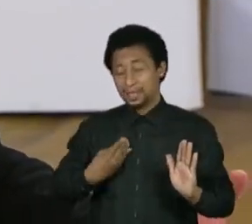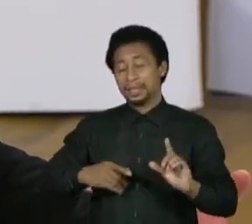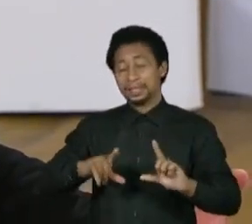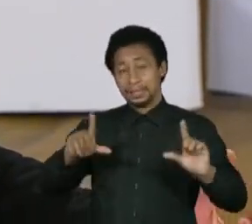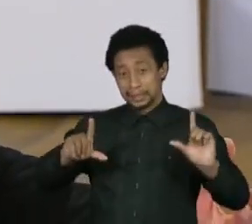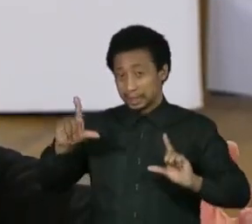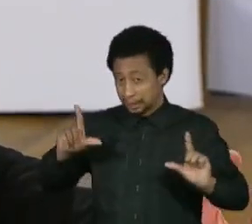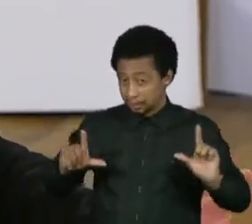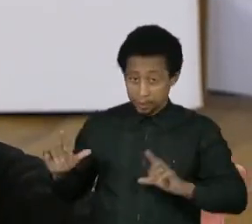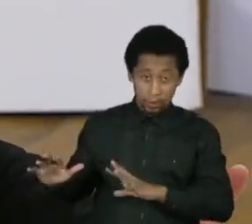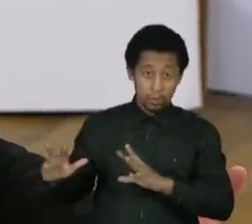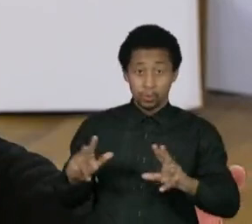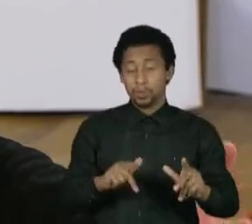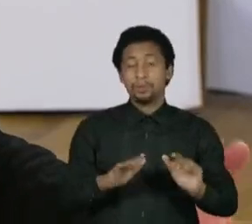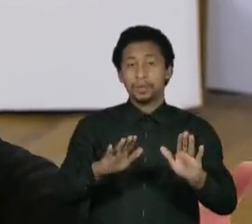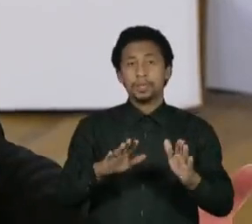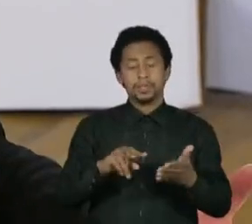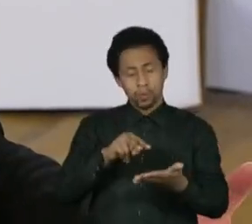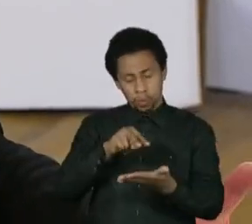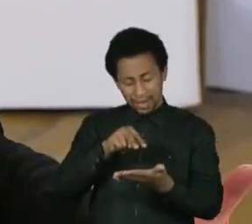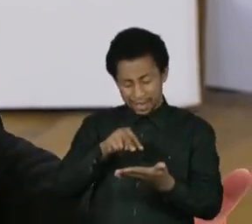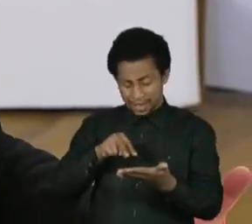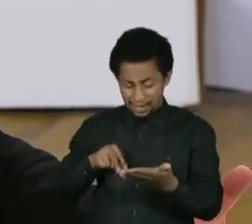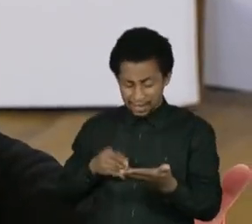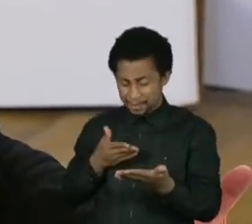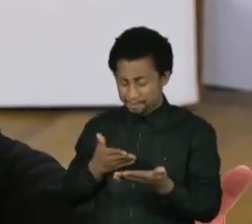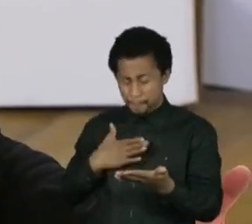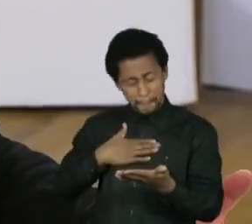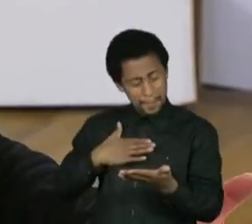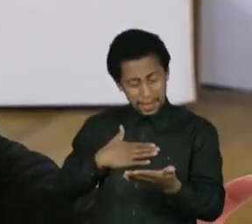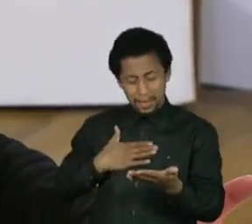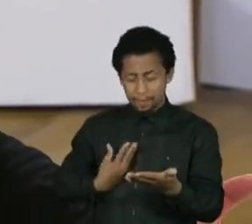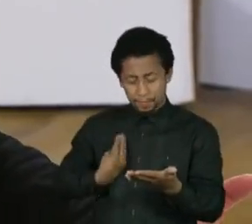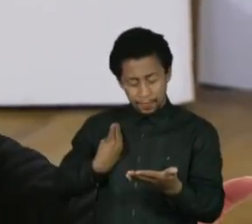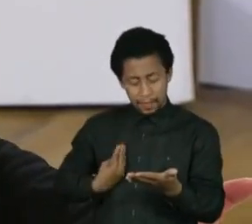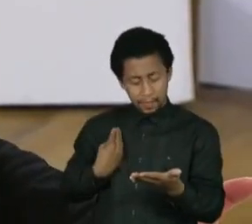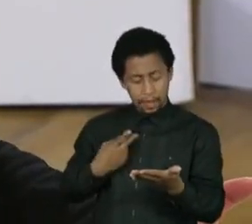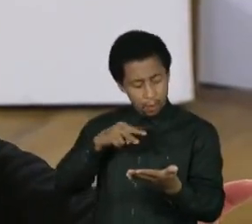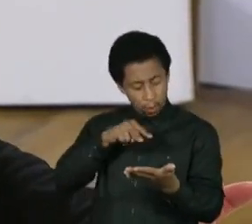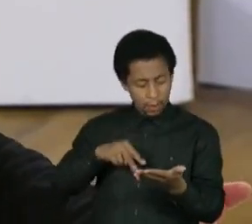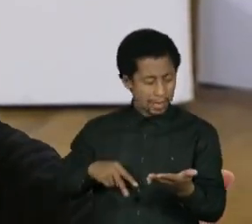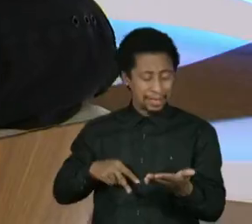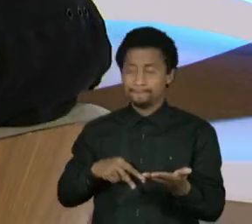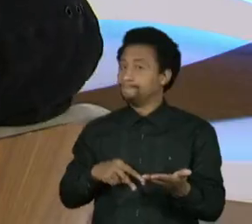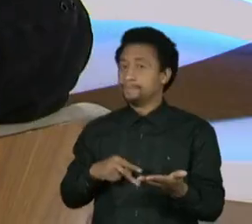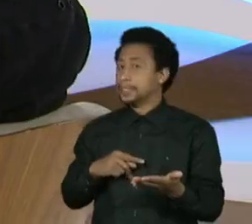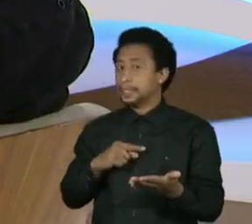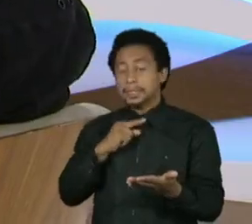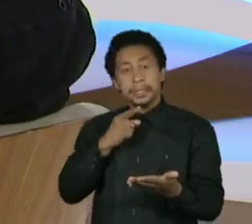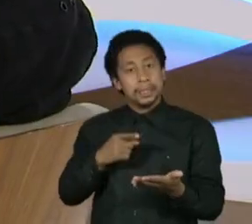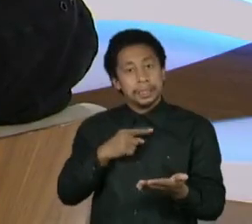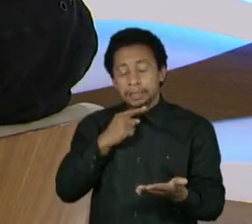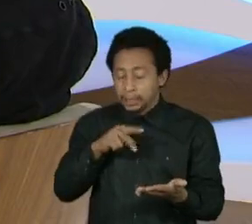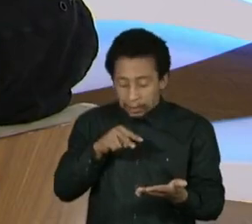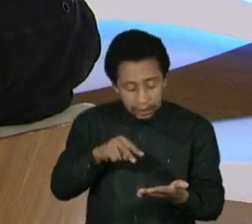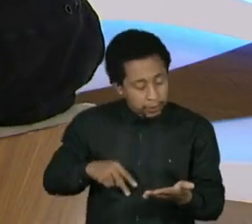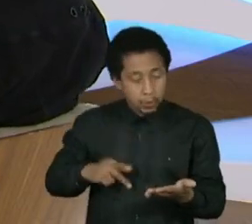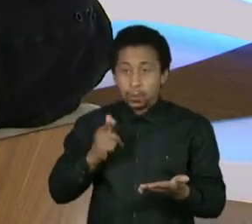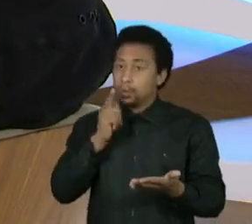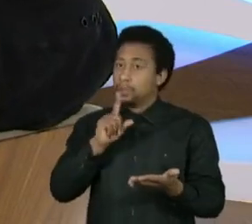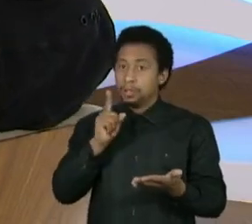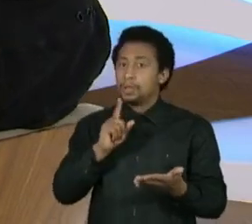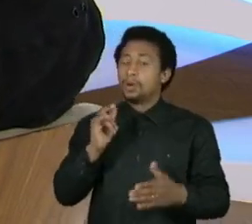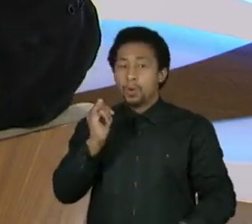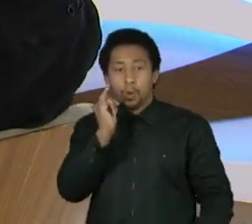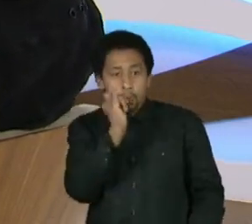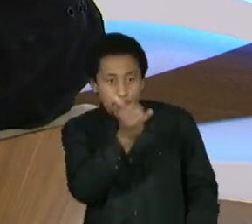ler naquele momento eu pensando em ler a minha história eu não tava conseguindo eu consegui contar com Gilvan para